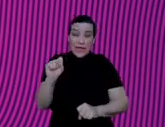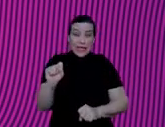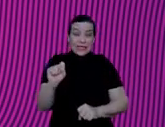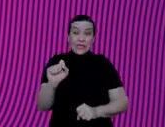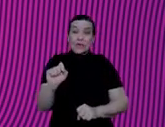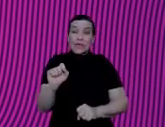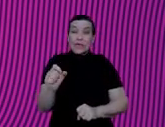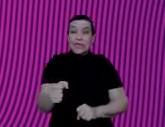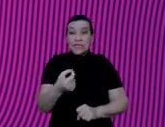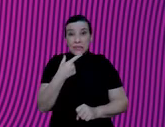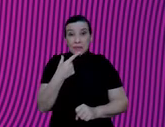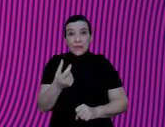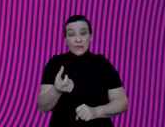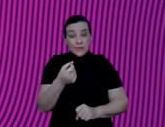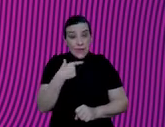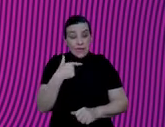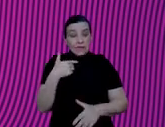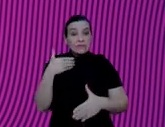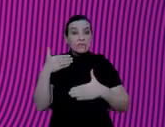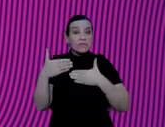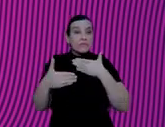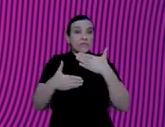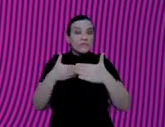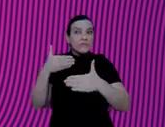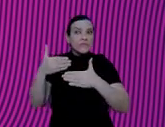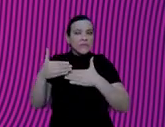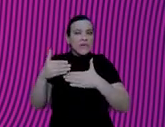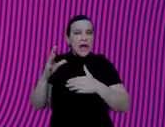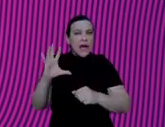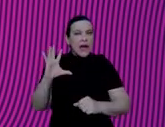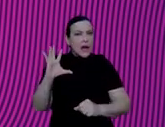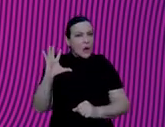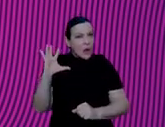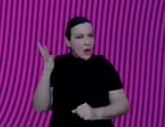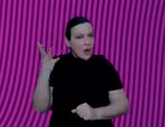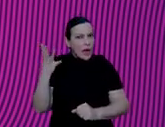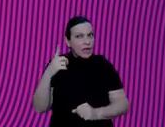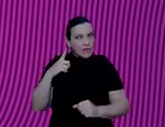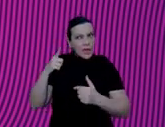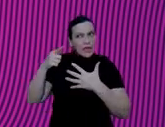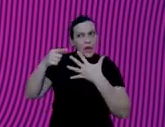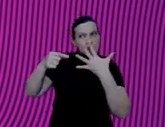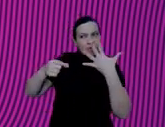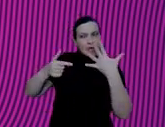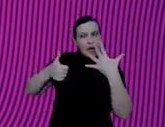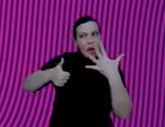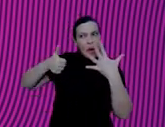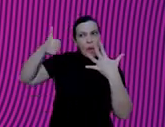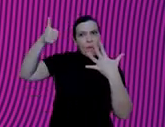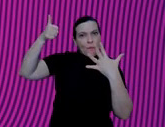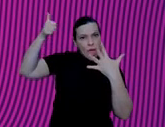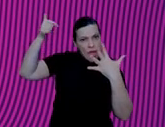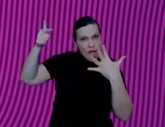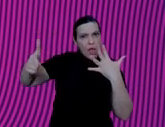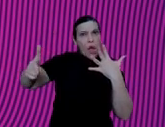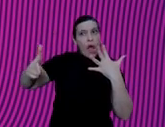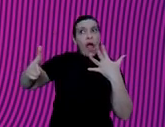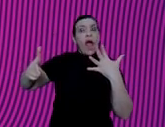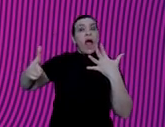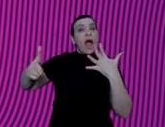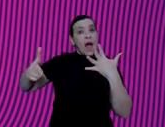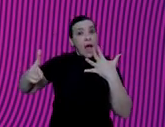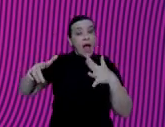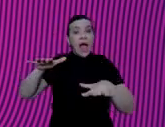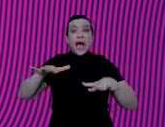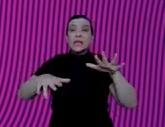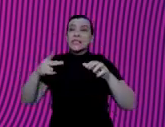eles, tomam conhecimento de que existem opções melhores e que essa não é uma boa opção, tendem às vezes até a ter um sentimento ruim em relação